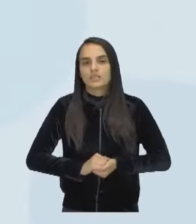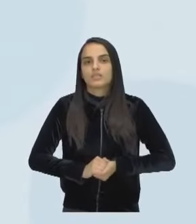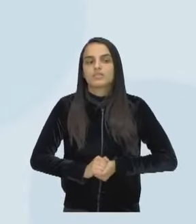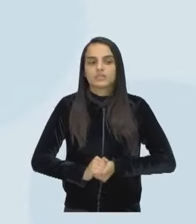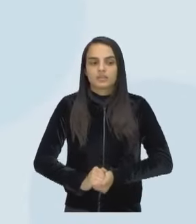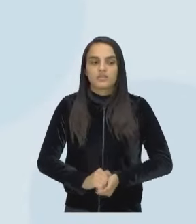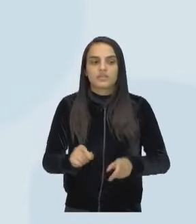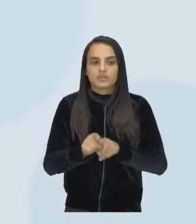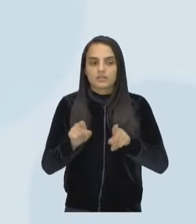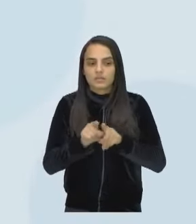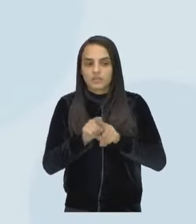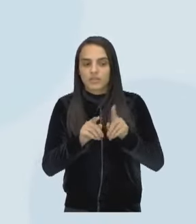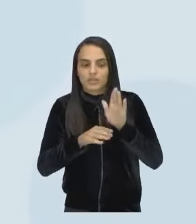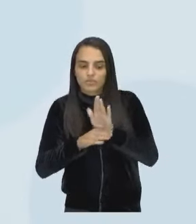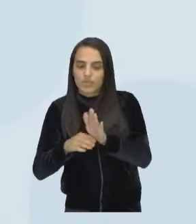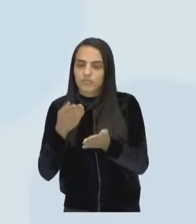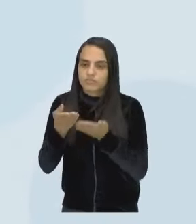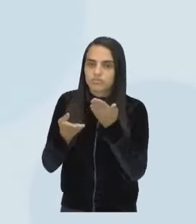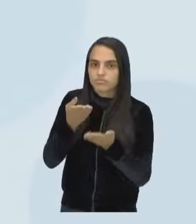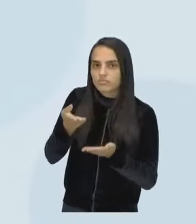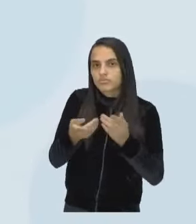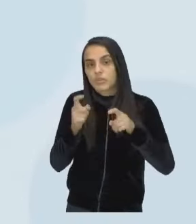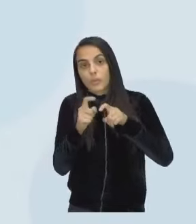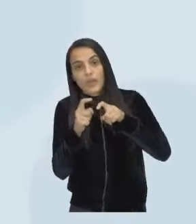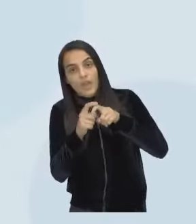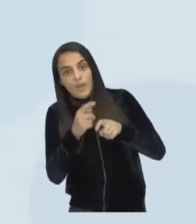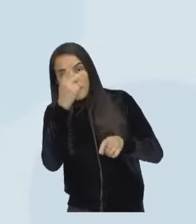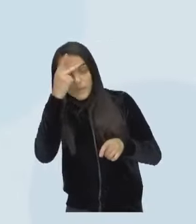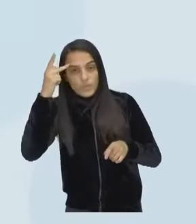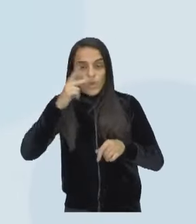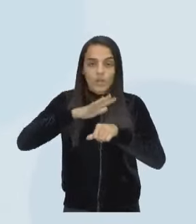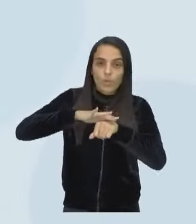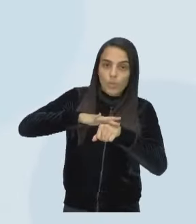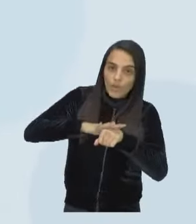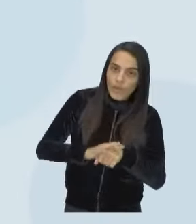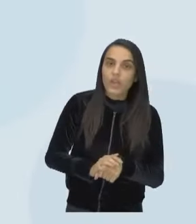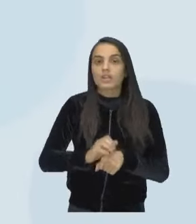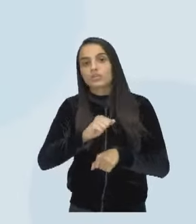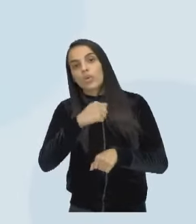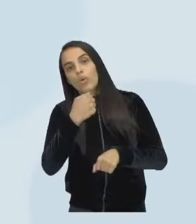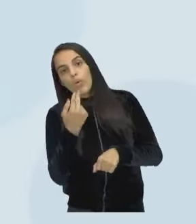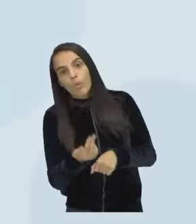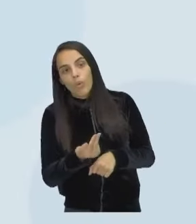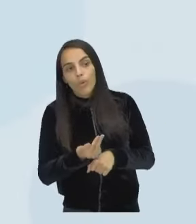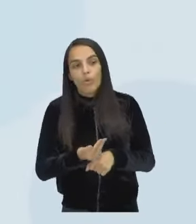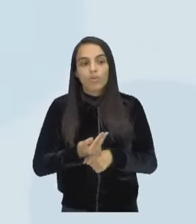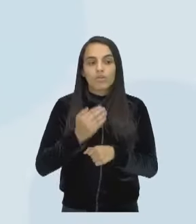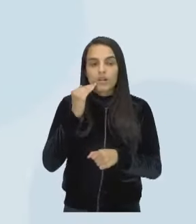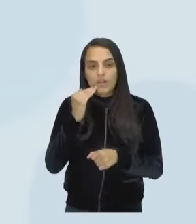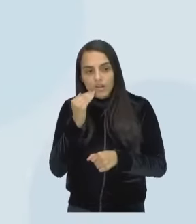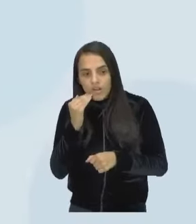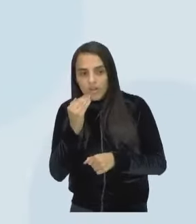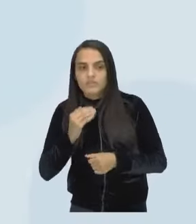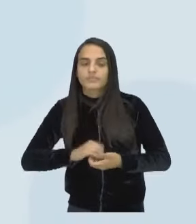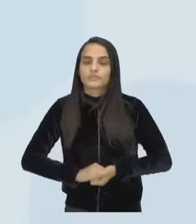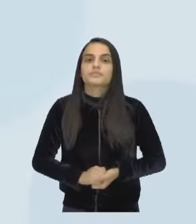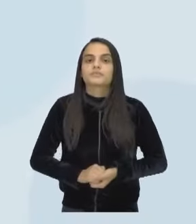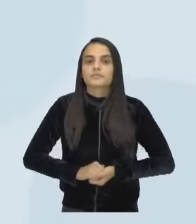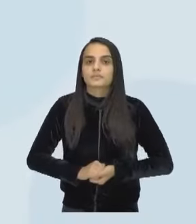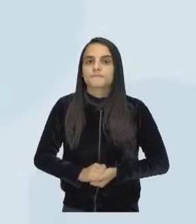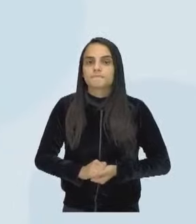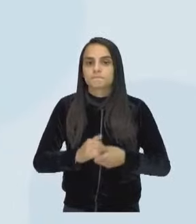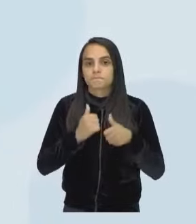oferecer cuidados médicos para as pessoas que estão aí doentes ou que estejam com alguma disabilidade, com alguma deficiência. Tudo